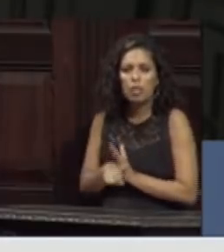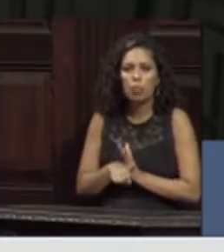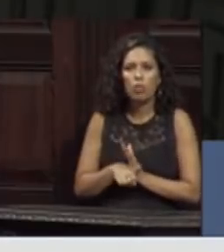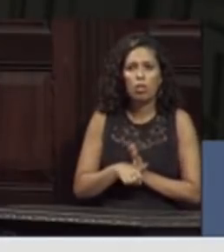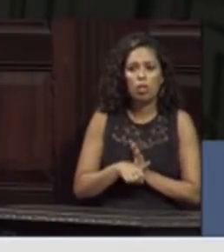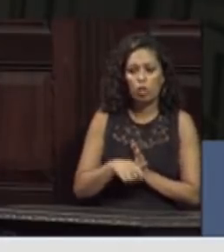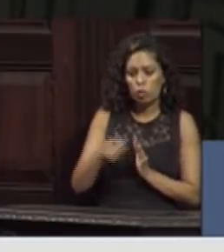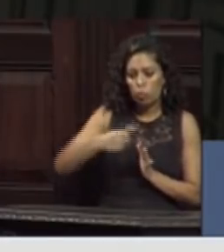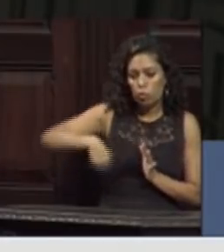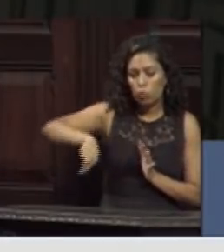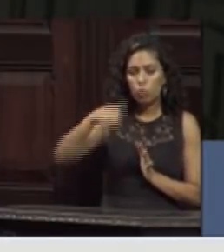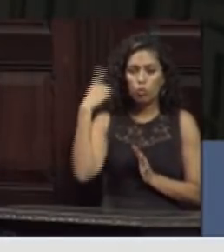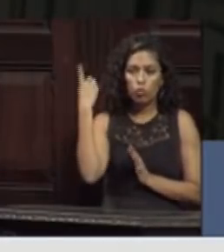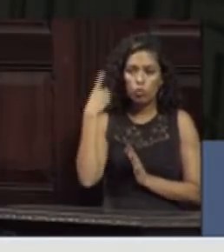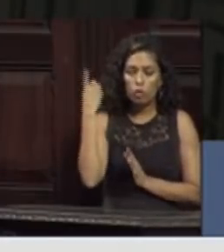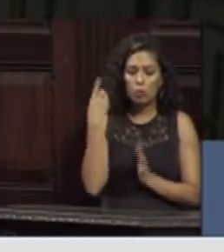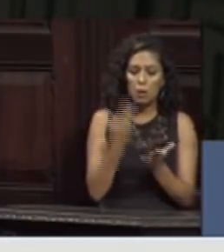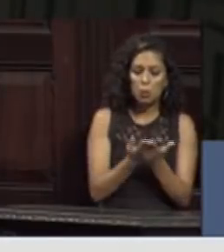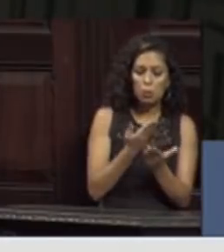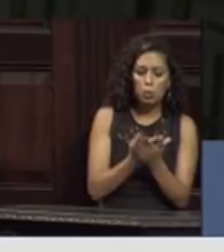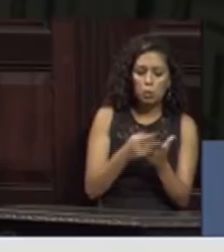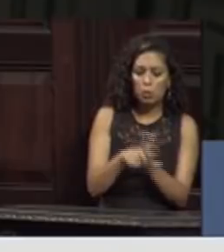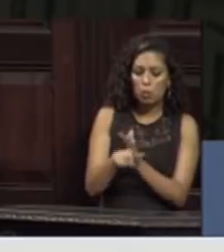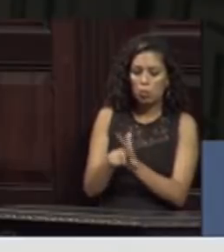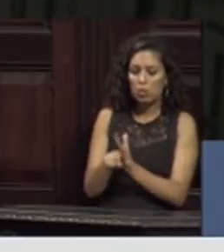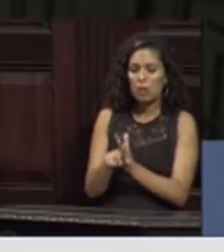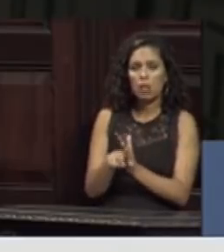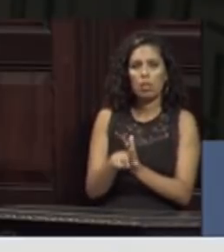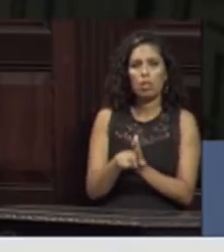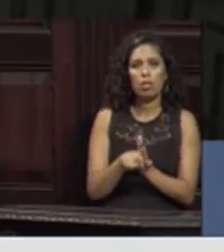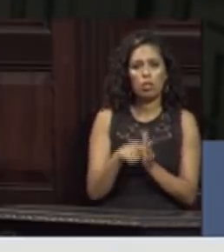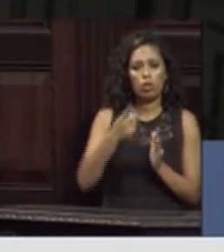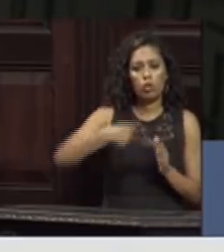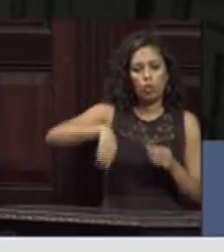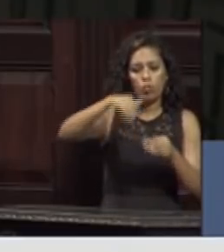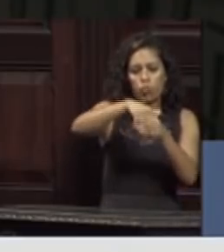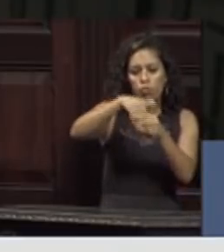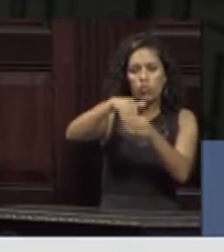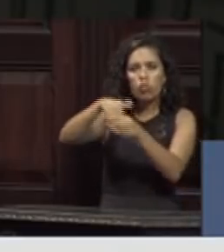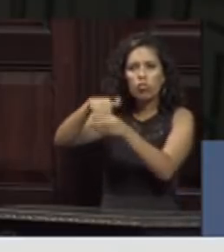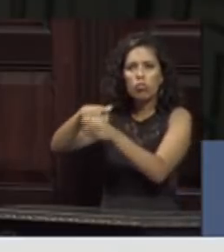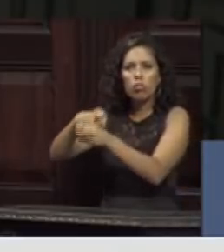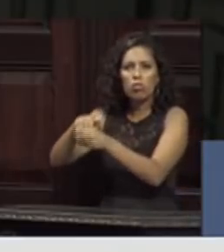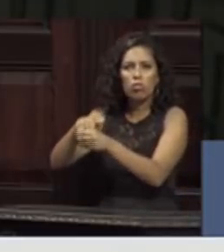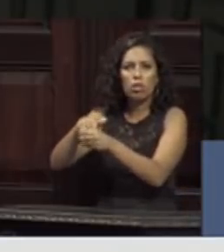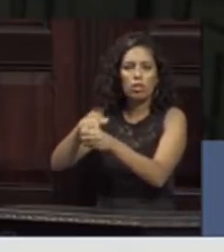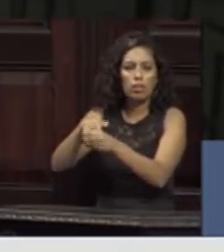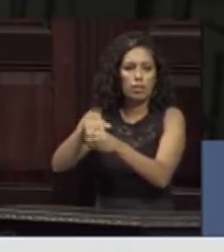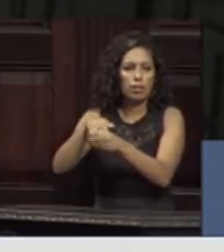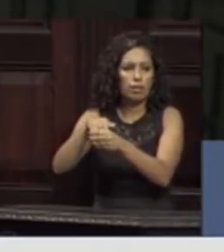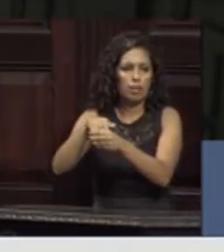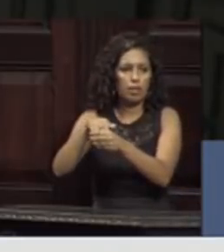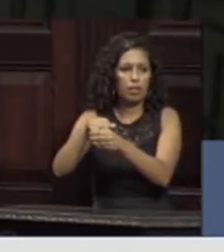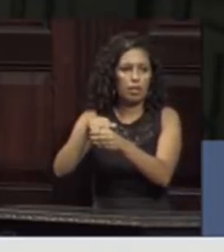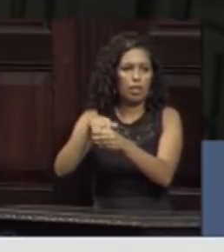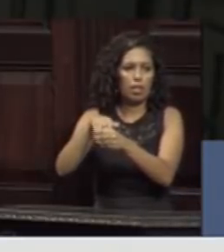precisamos debater, não podemos votar de forma assodada, não podemos votar de forma